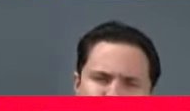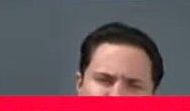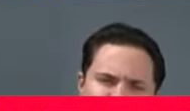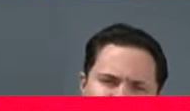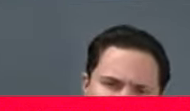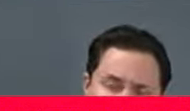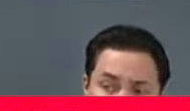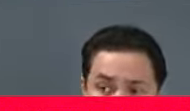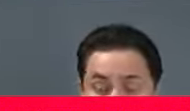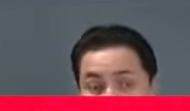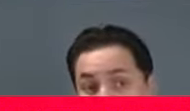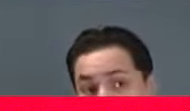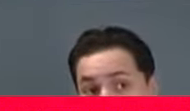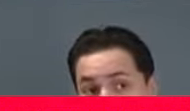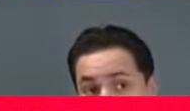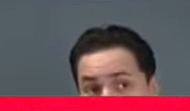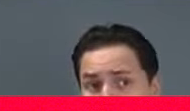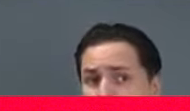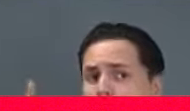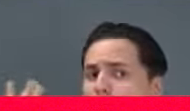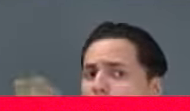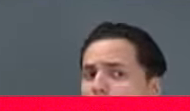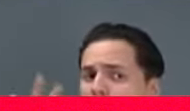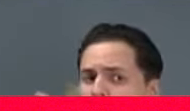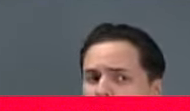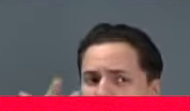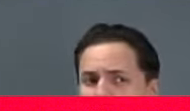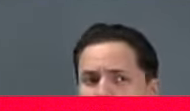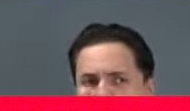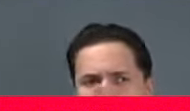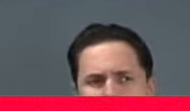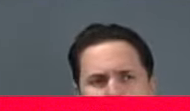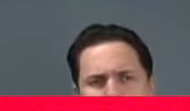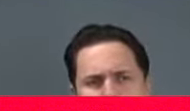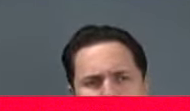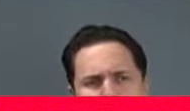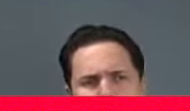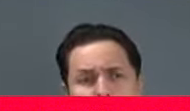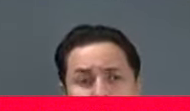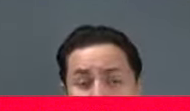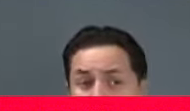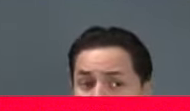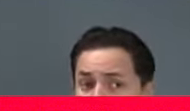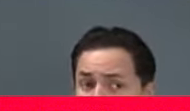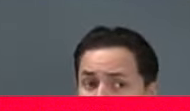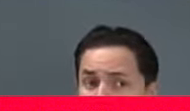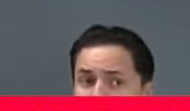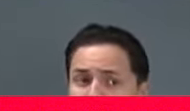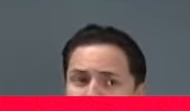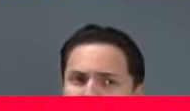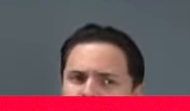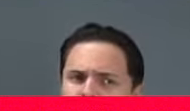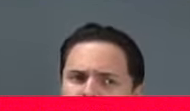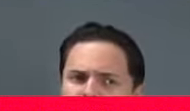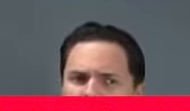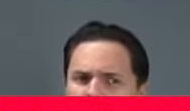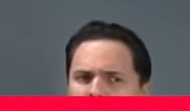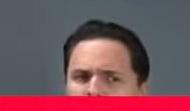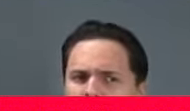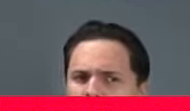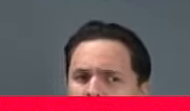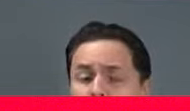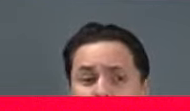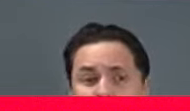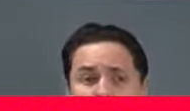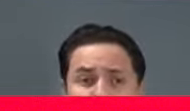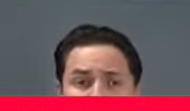Extrema esquerda com seus discursos de ódio parte da grande mídia que potencializa esses discursos e